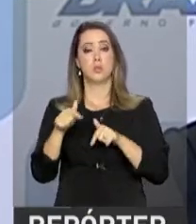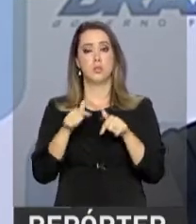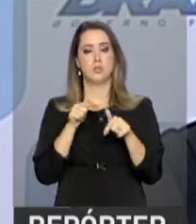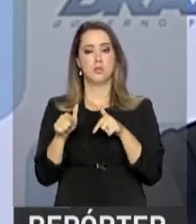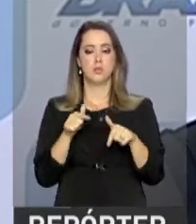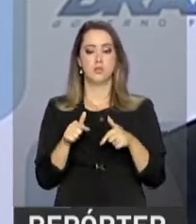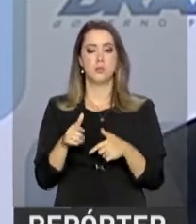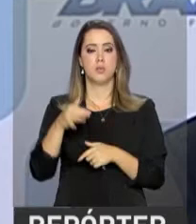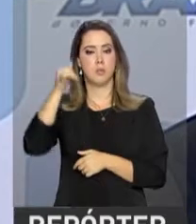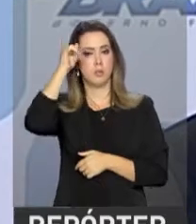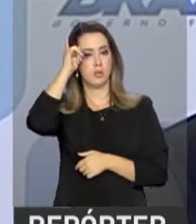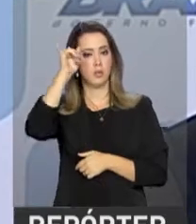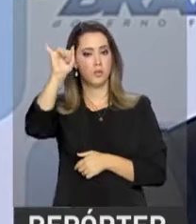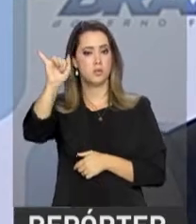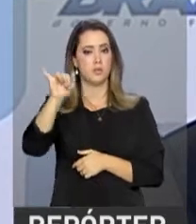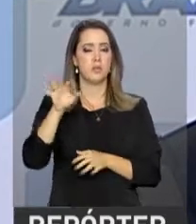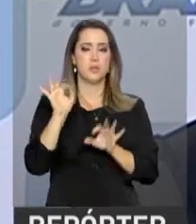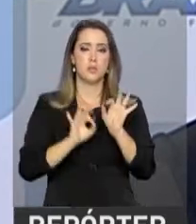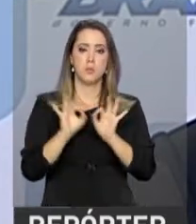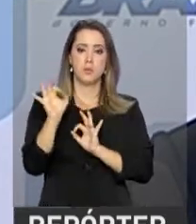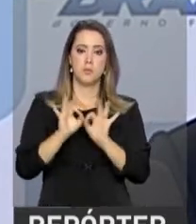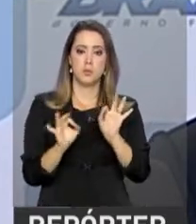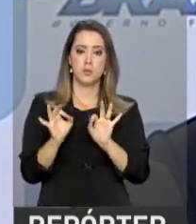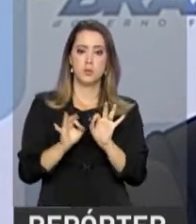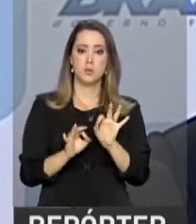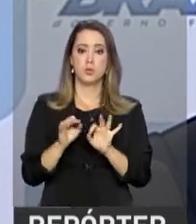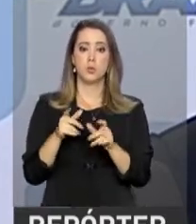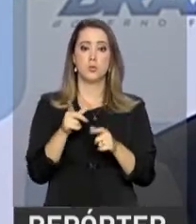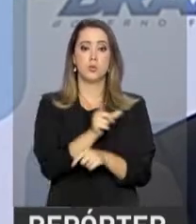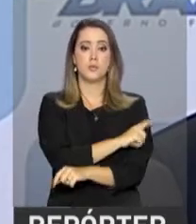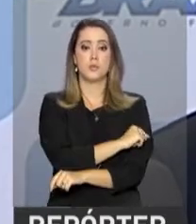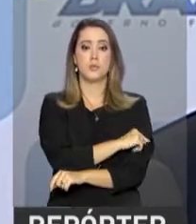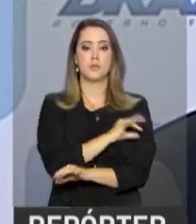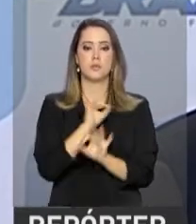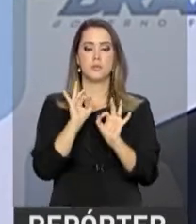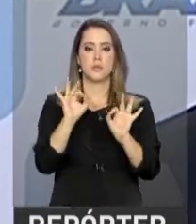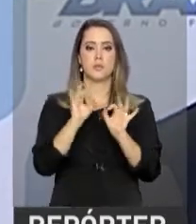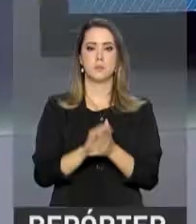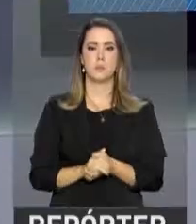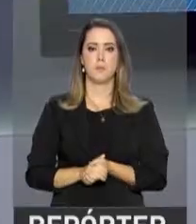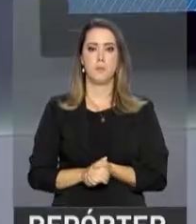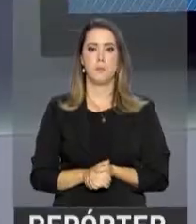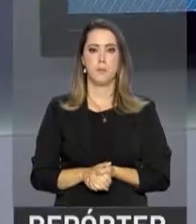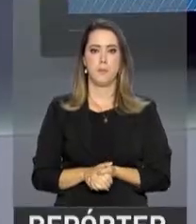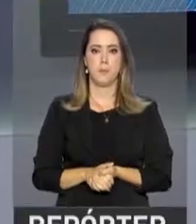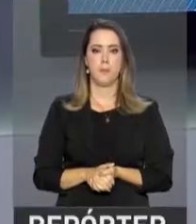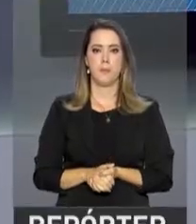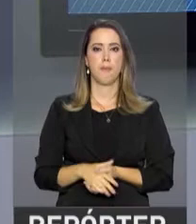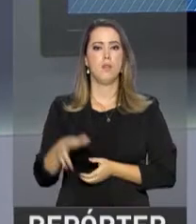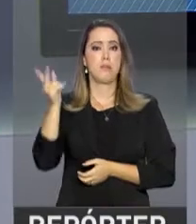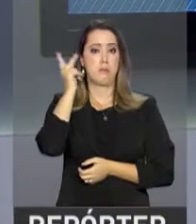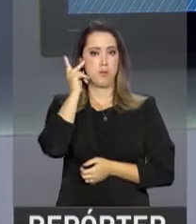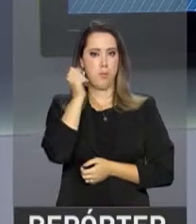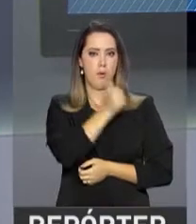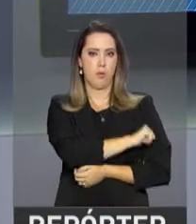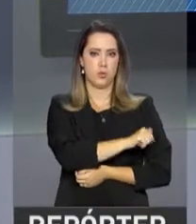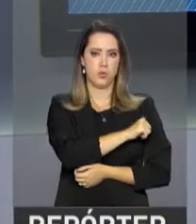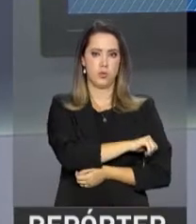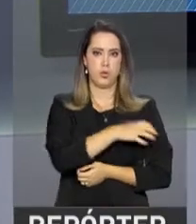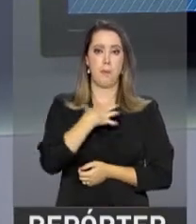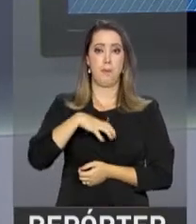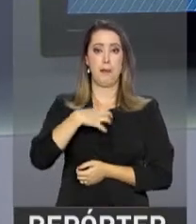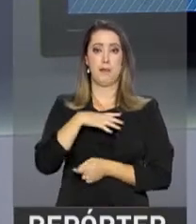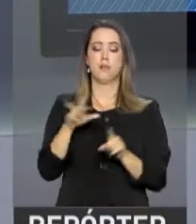preventivas preparatórios da vacinação foram adequados além de são paulo e rio de janeiro